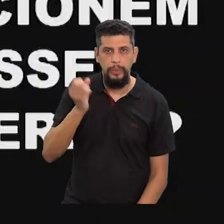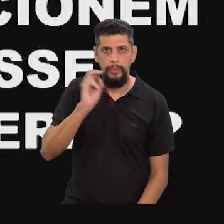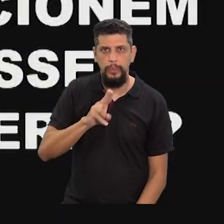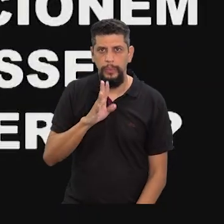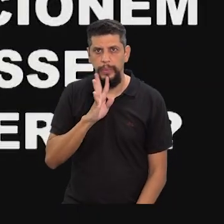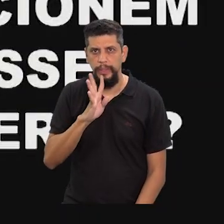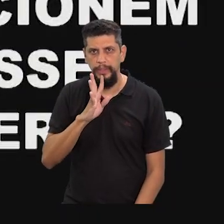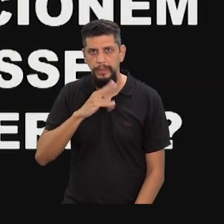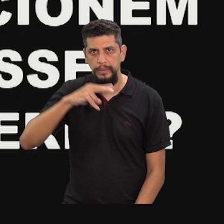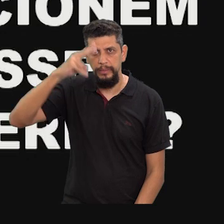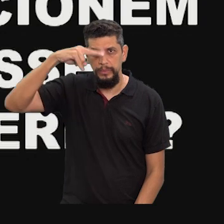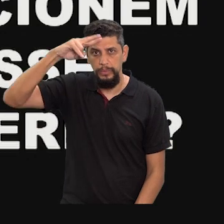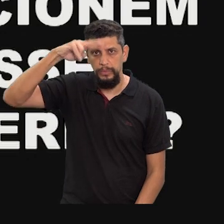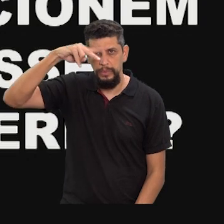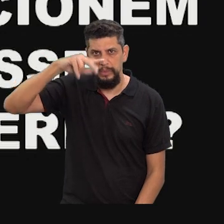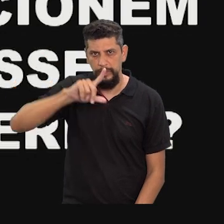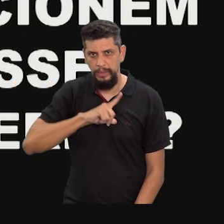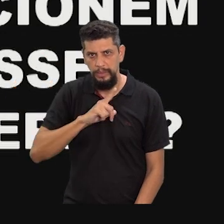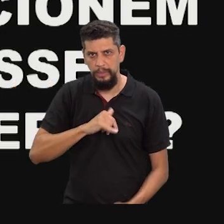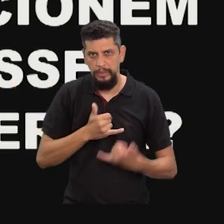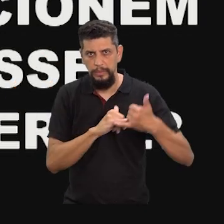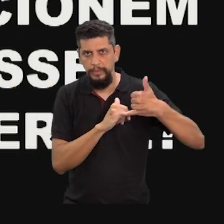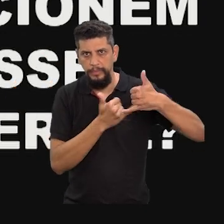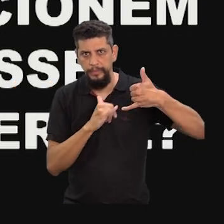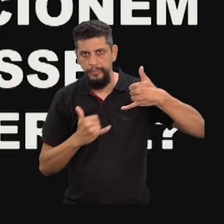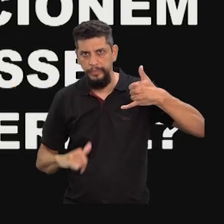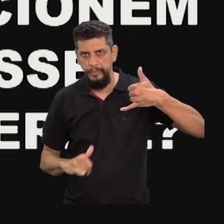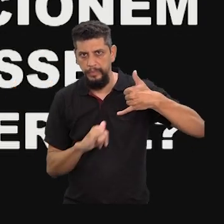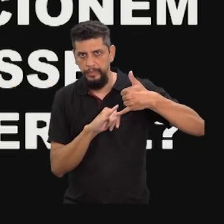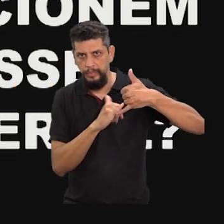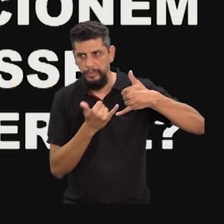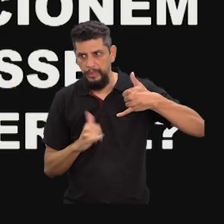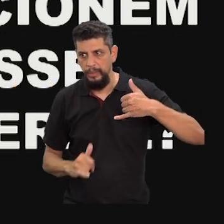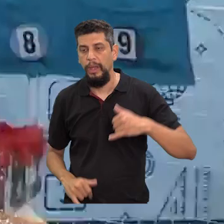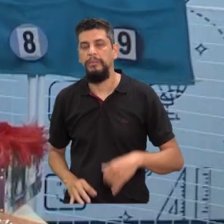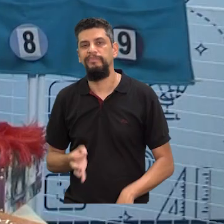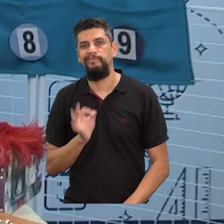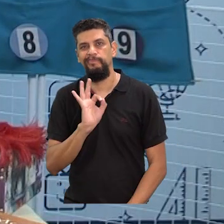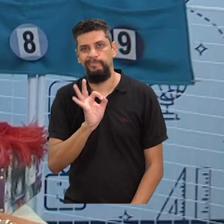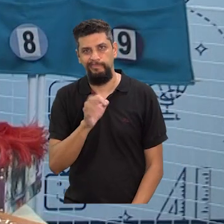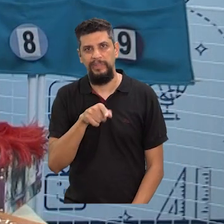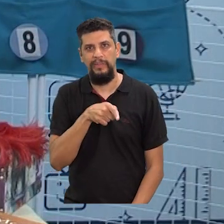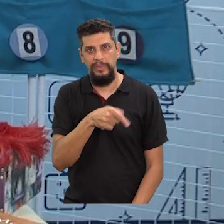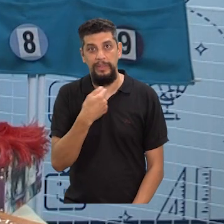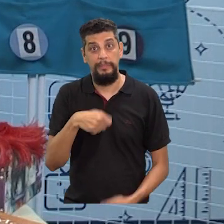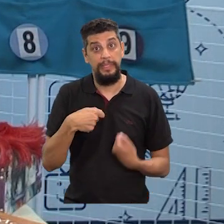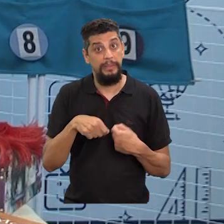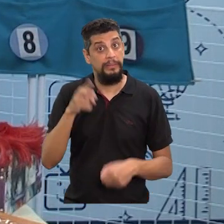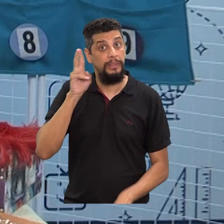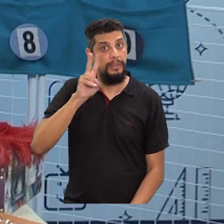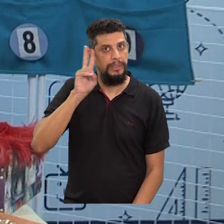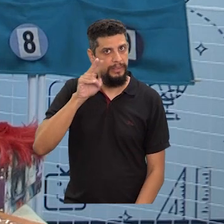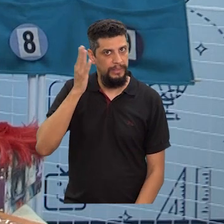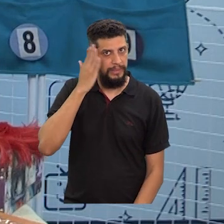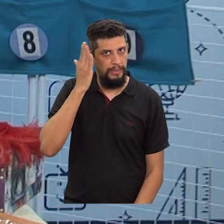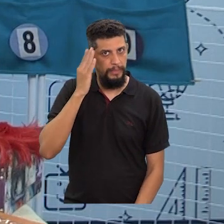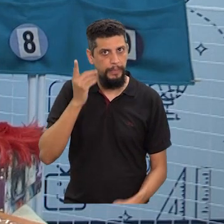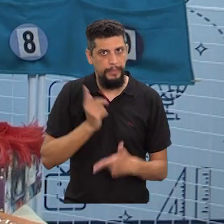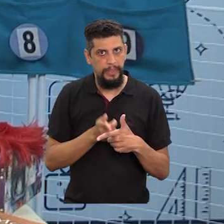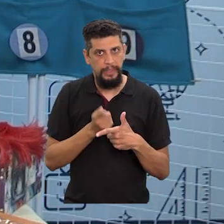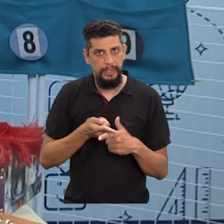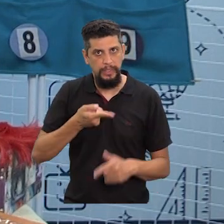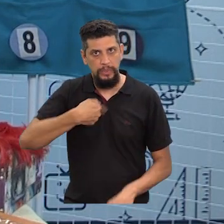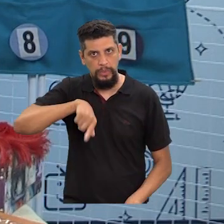lembram ou conhecem de alguma história que mencione esse material? O trabalho com fios? Ah, vocês têm que lembrar, hein? Sabem por